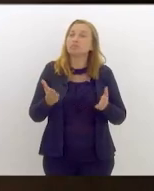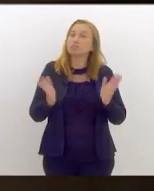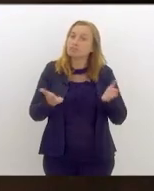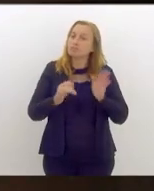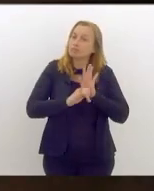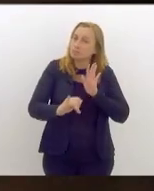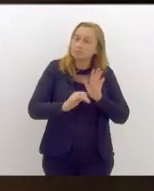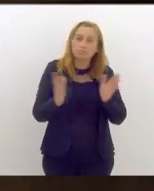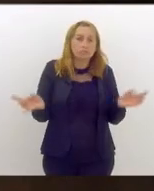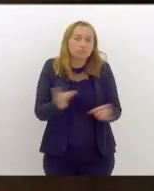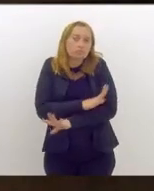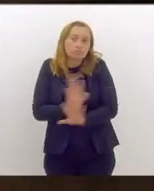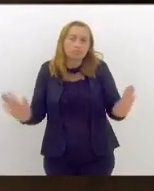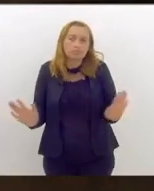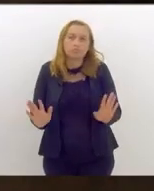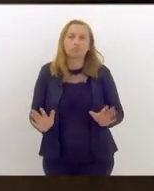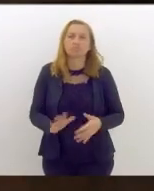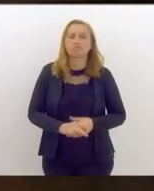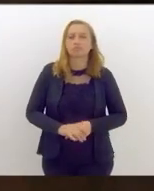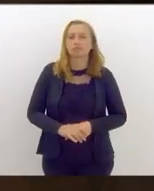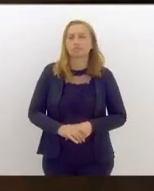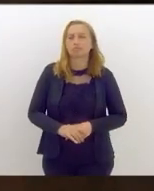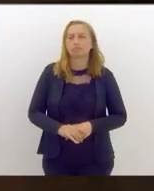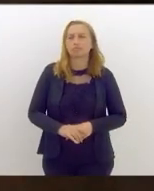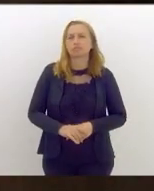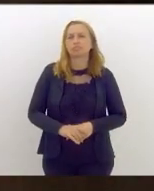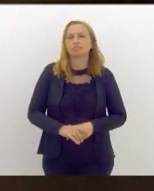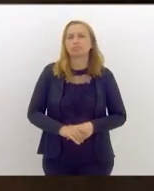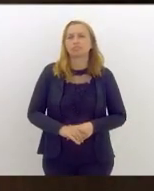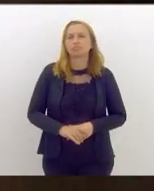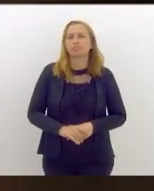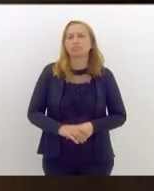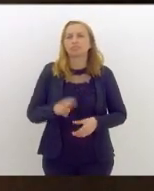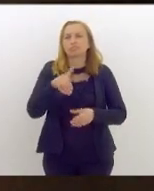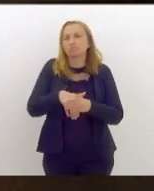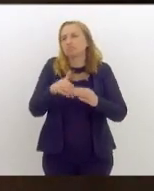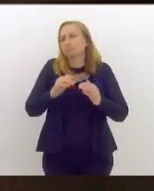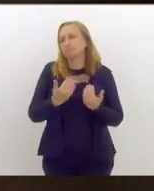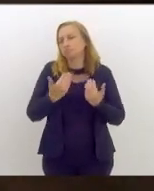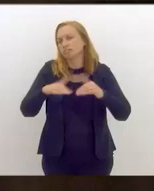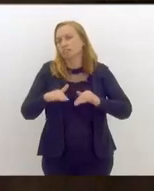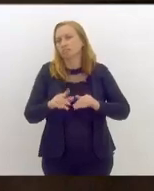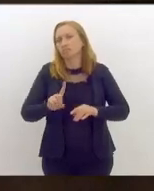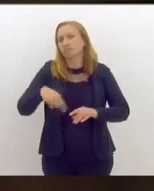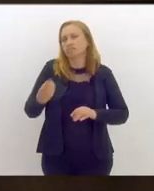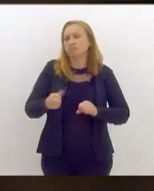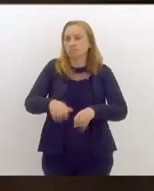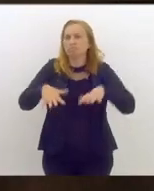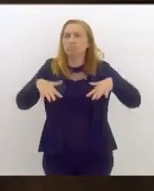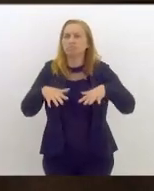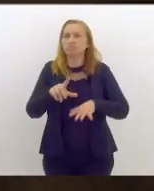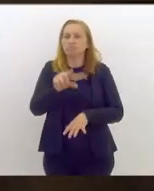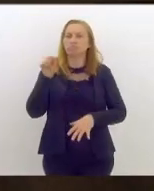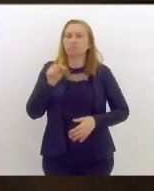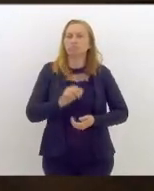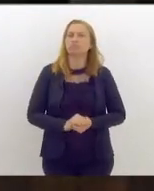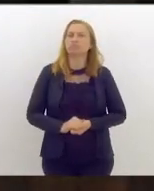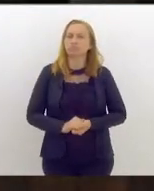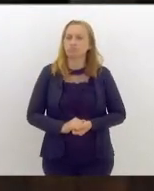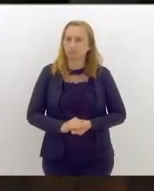para publicação e pronto vai na qualificado como voto Divergente e depois o plenário decide